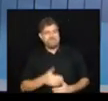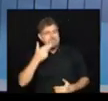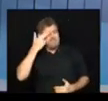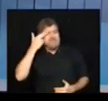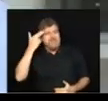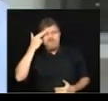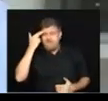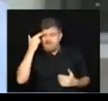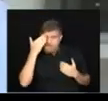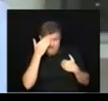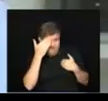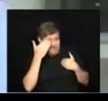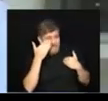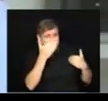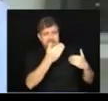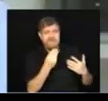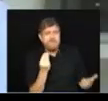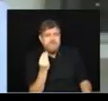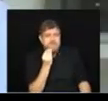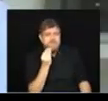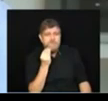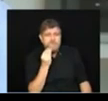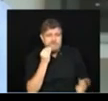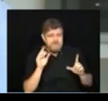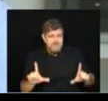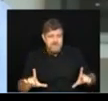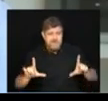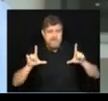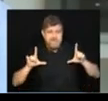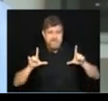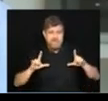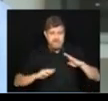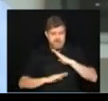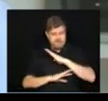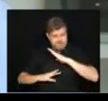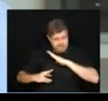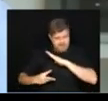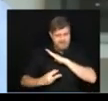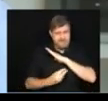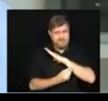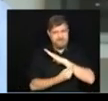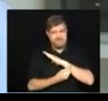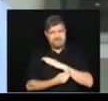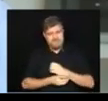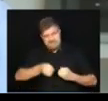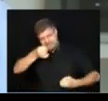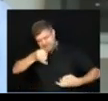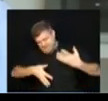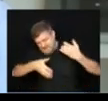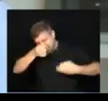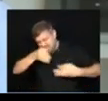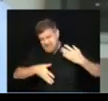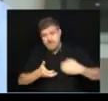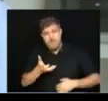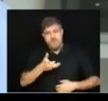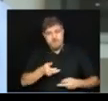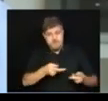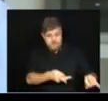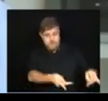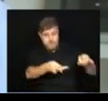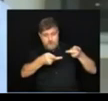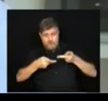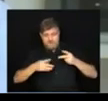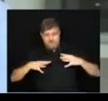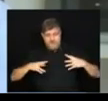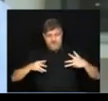que agradeço a oportunidade por esse teu programa, não é? Esclarecedor. Quero deixar um convite aqui a